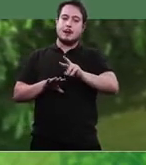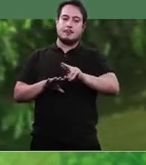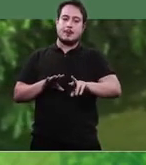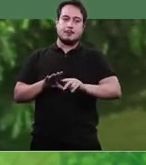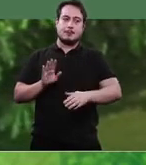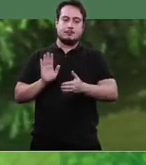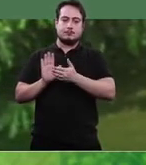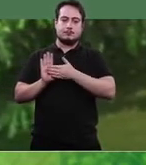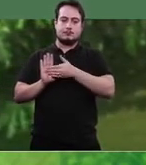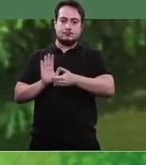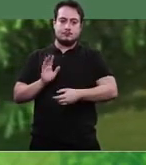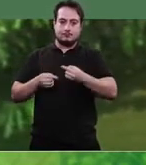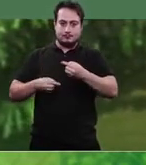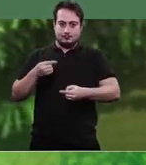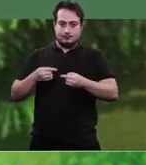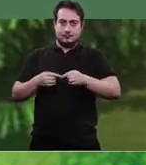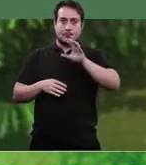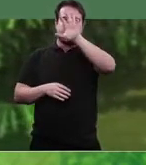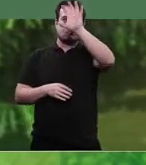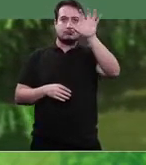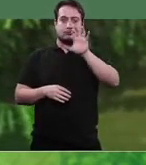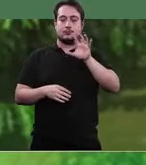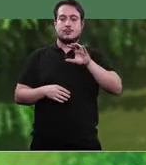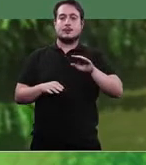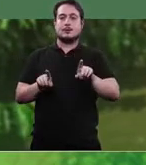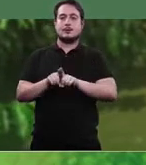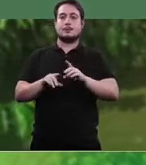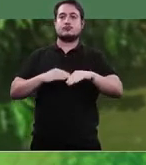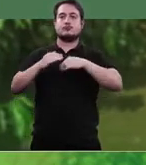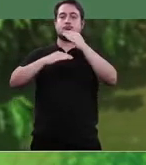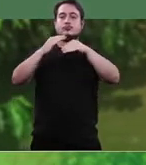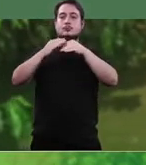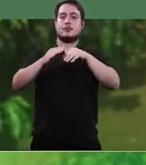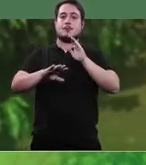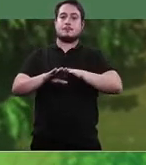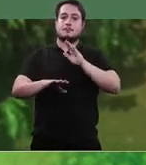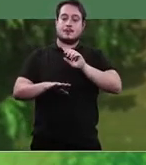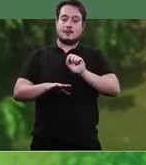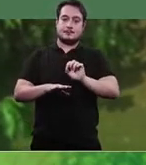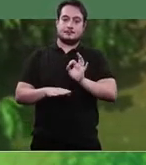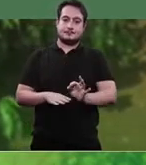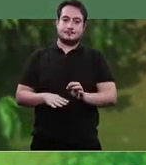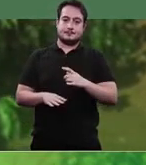do agronegócio da região e promover cada vez mais, de uma forma consistente,